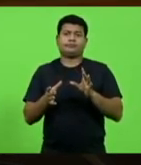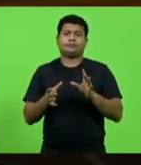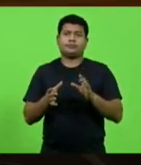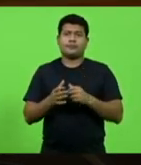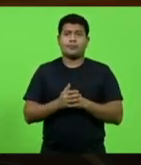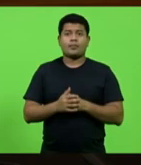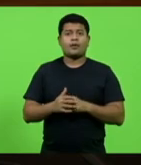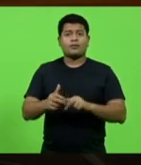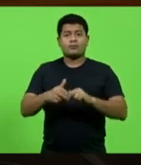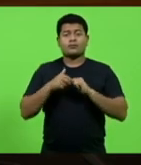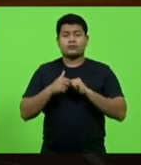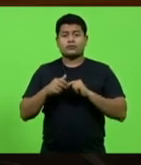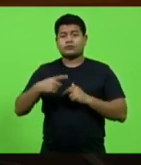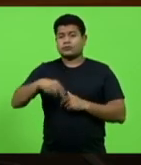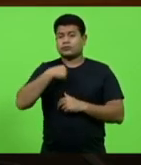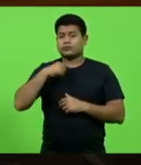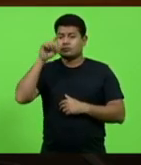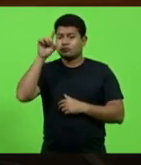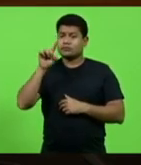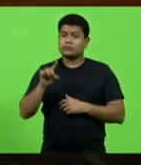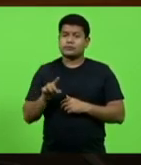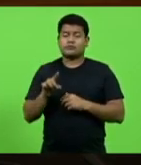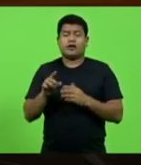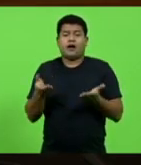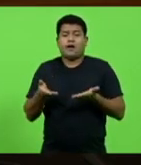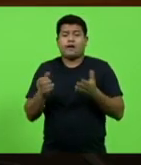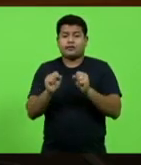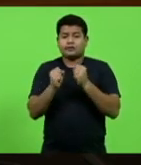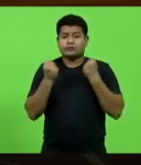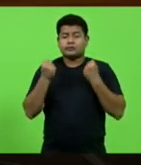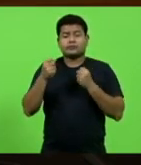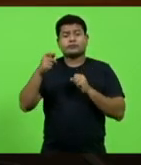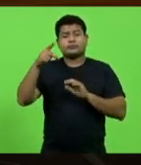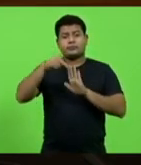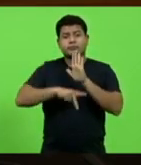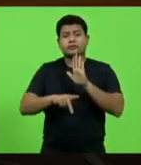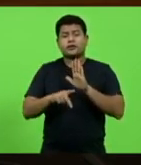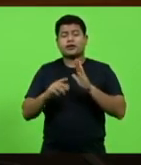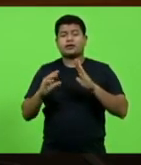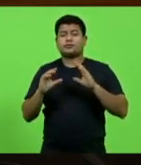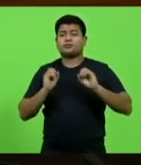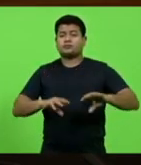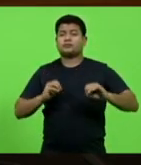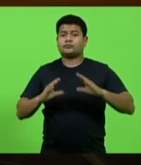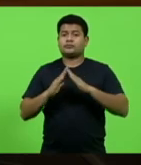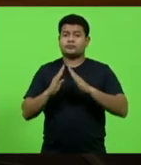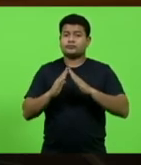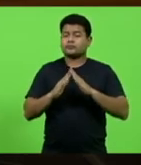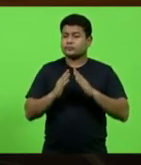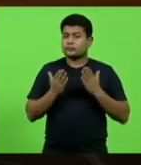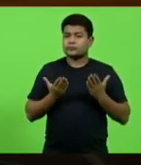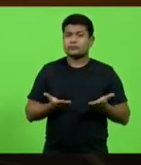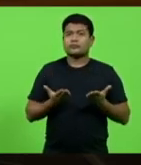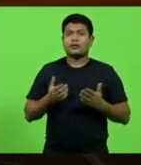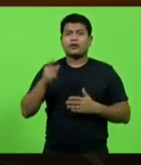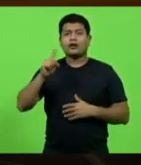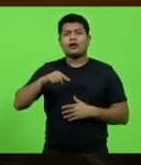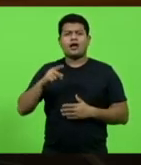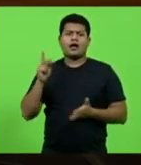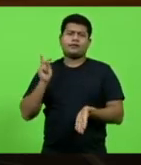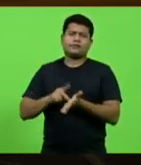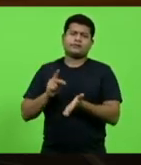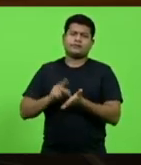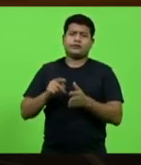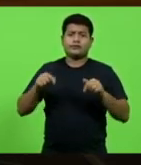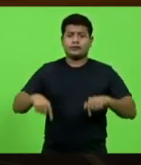isso, defendemos aqui esse projeto da educação domiciliar. Nós temos, a educação domiciliar já é uma realidade em Santa Catarina. Não há